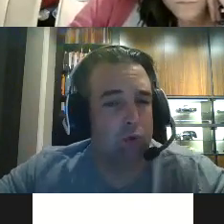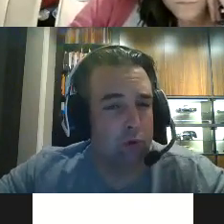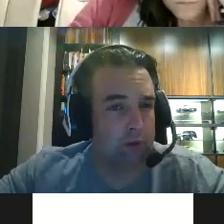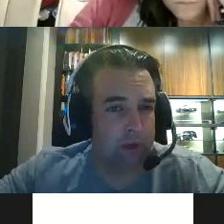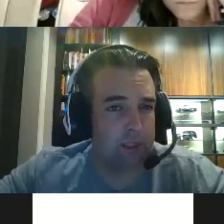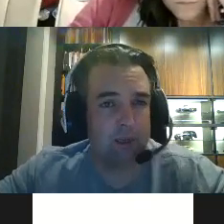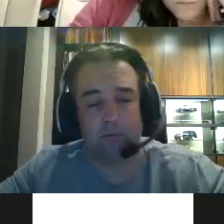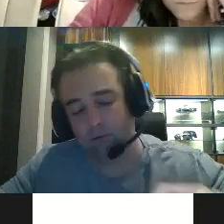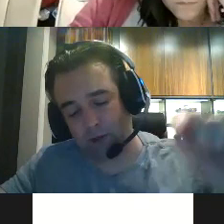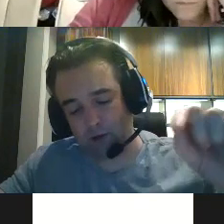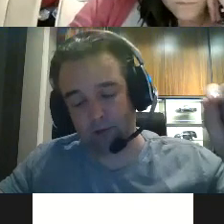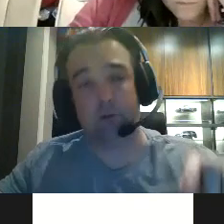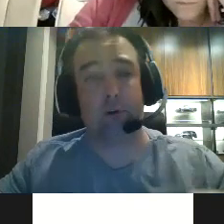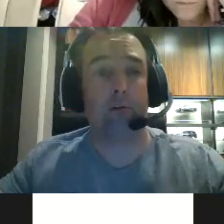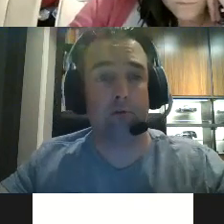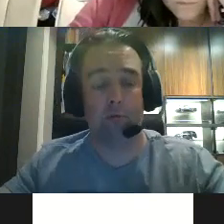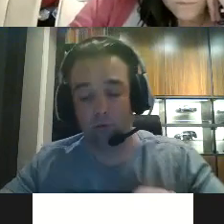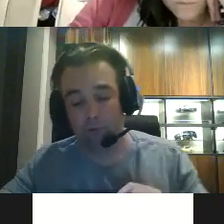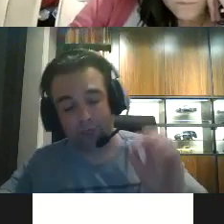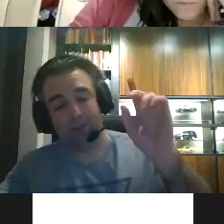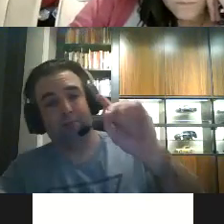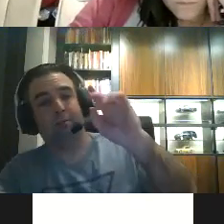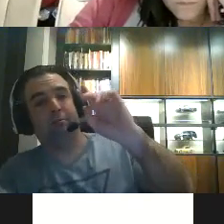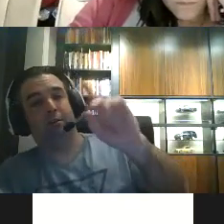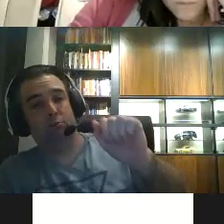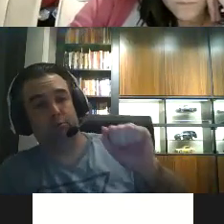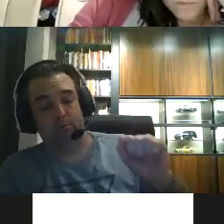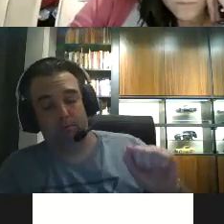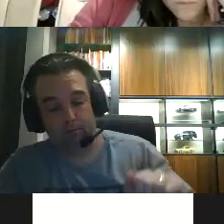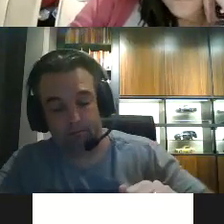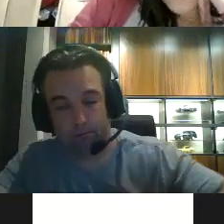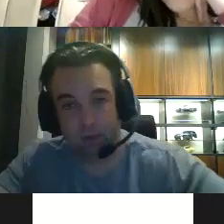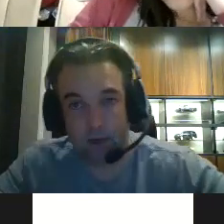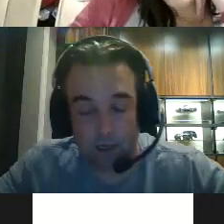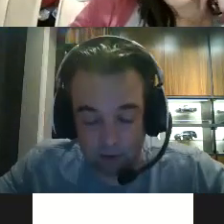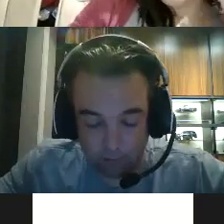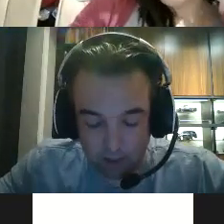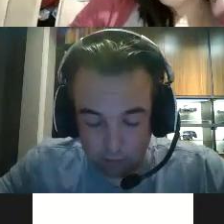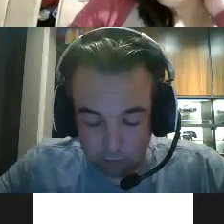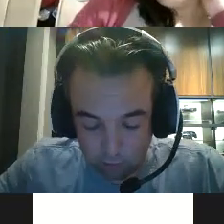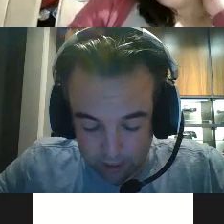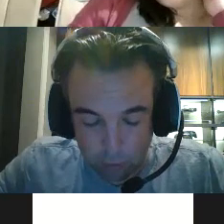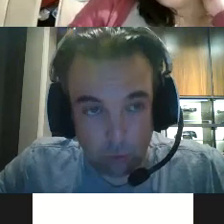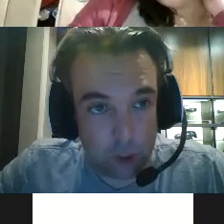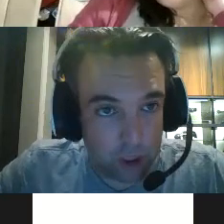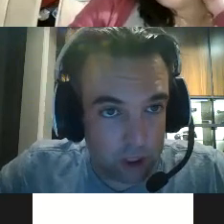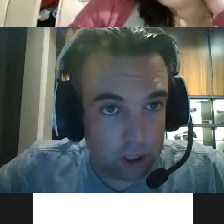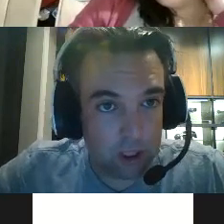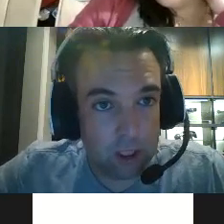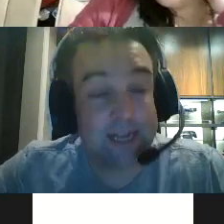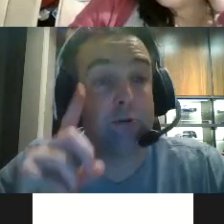que o Tucci fez, que é um dos maiores hidrólogos do mundo, ainda está vivo, é gaúcho. Carlos Alberto Morelli